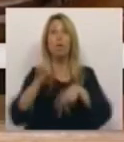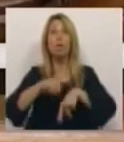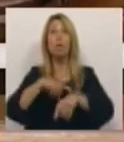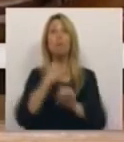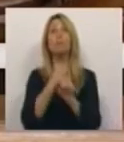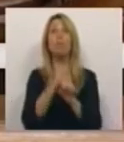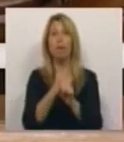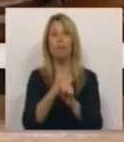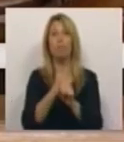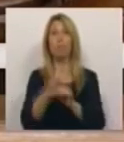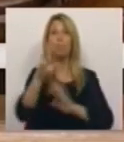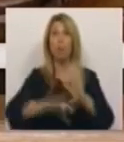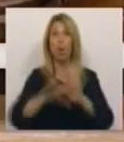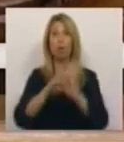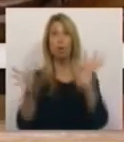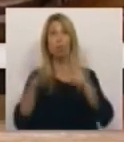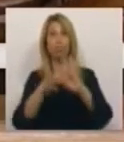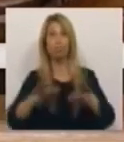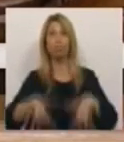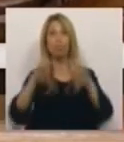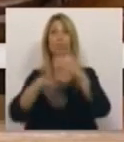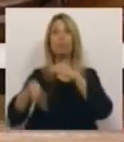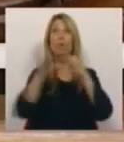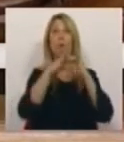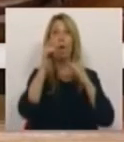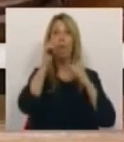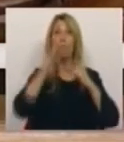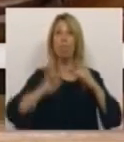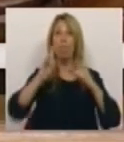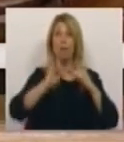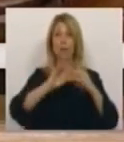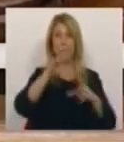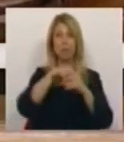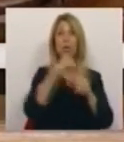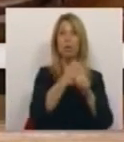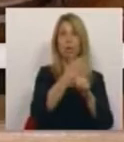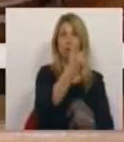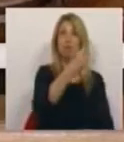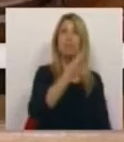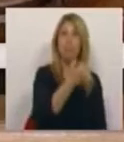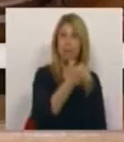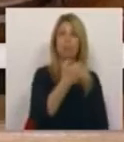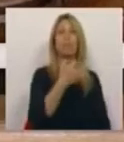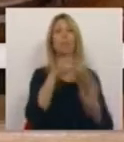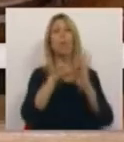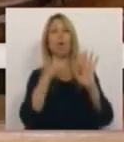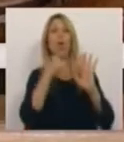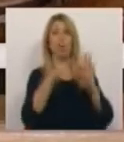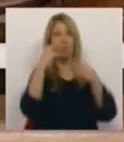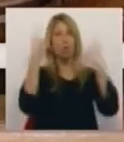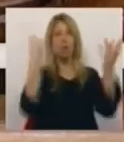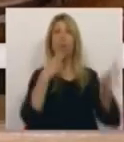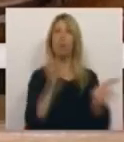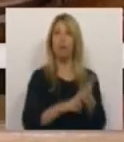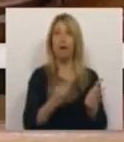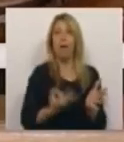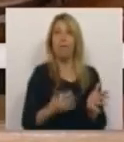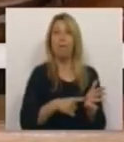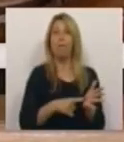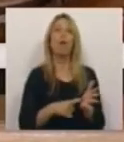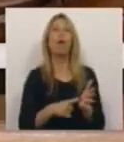de trabalho. O relatório sobre o progresso da igualdade entre mulheres e homens no trabalho 2015 é bem expressivo desta realidade.